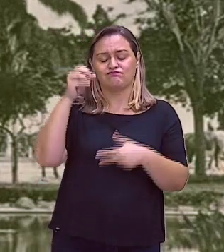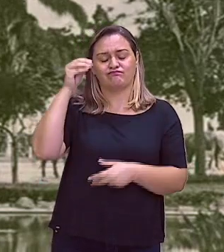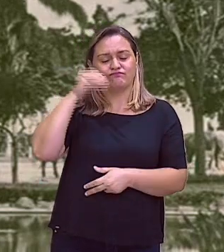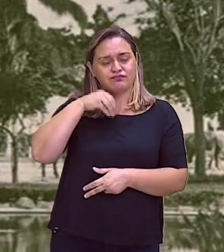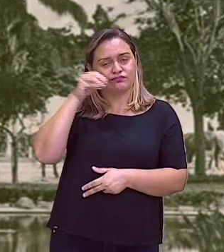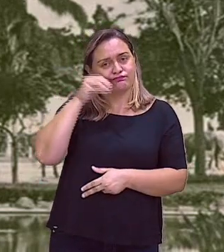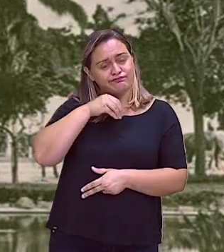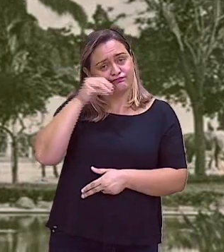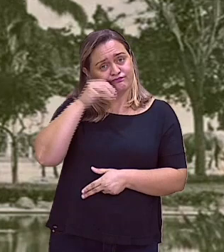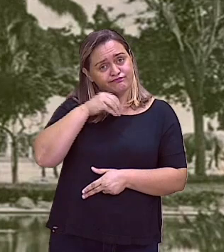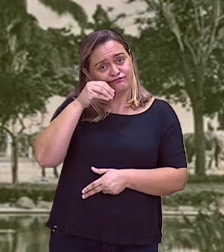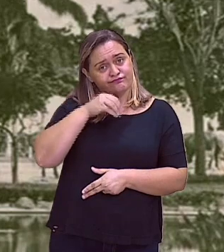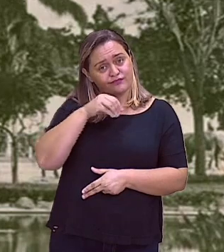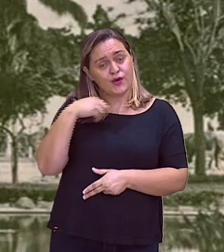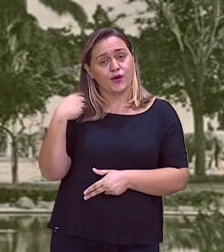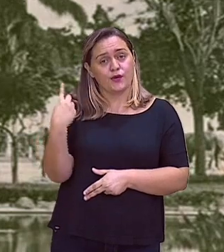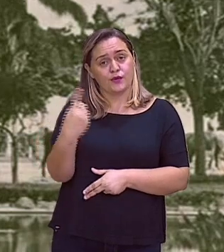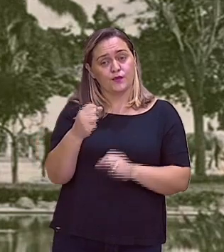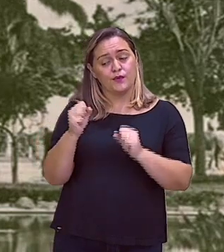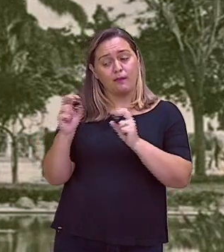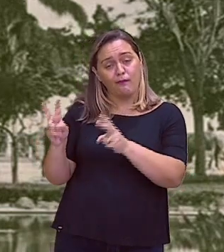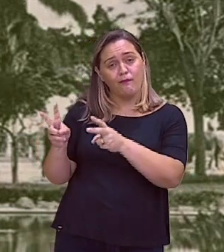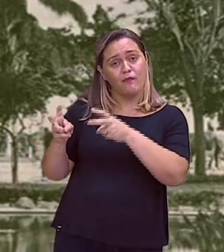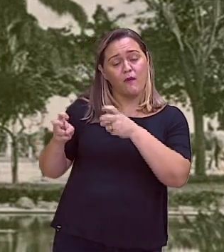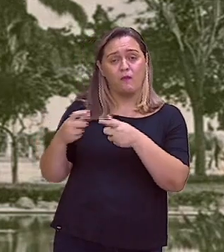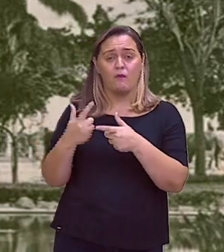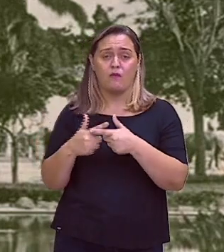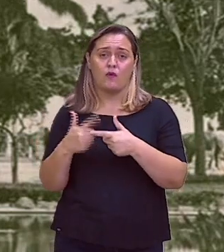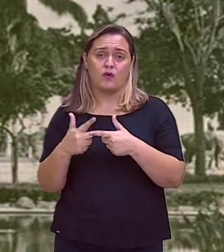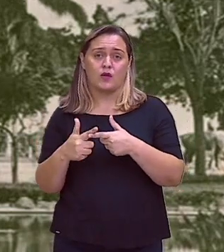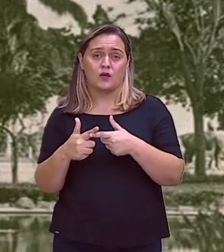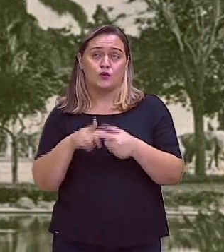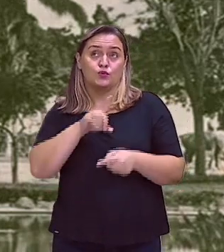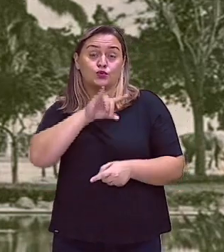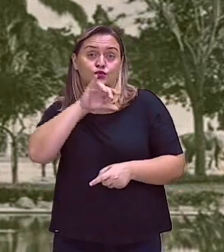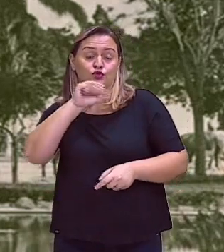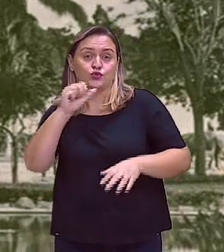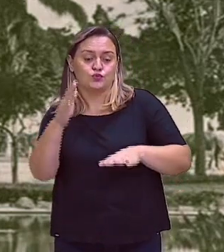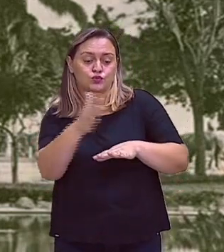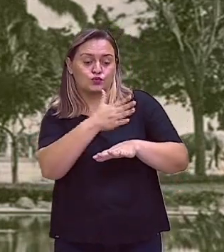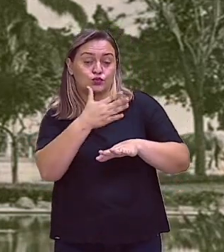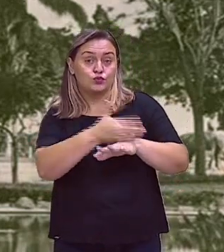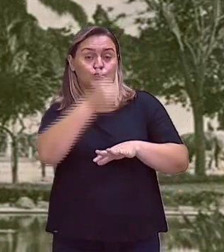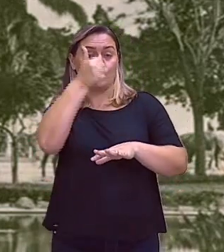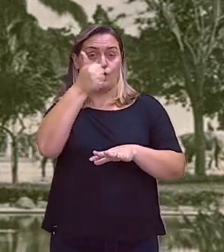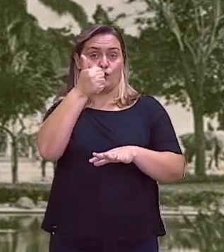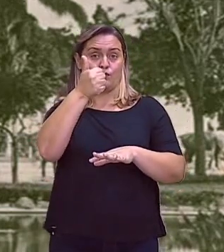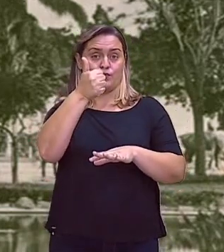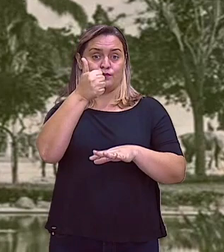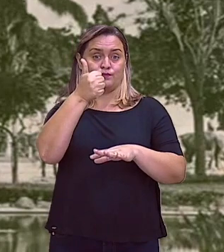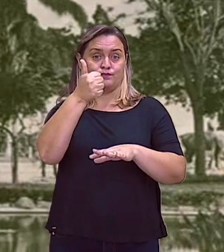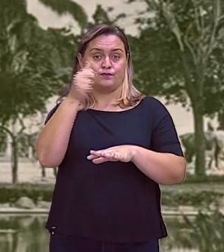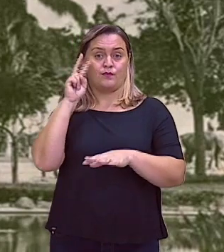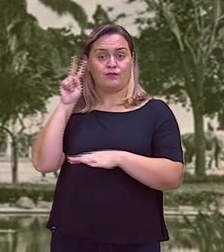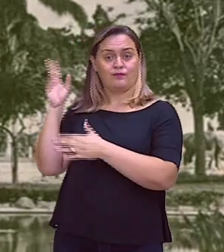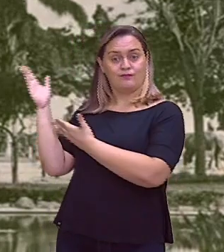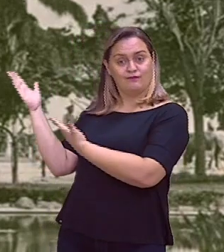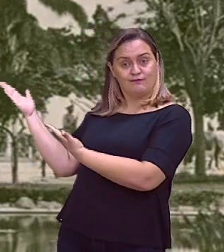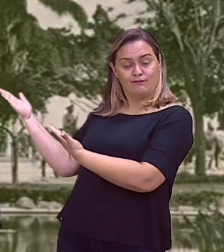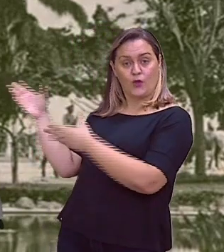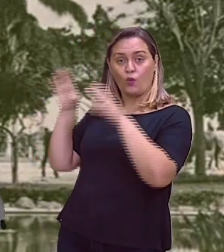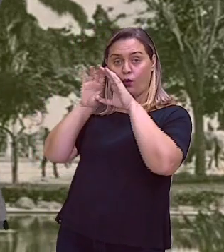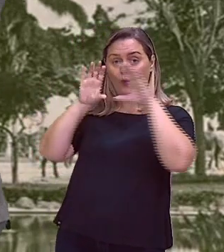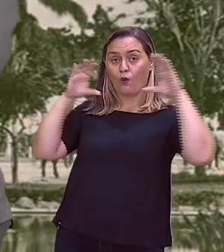isso é facilmente identificável os no dia do golpe o congresso esse